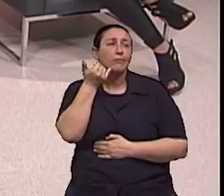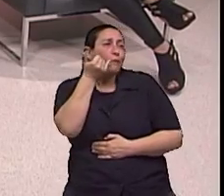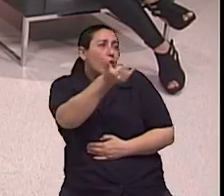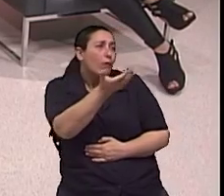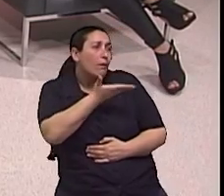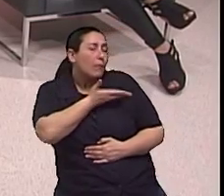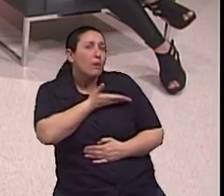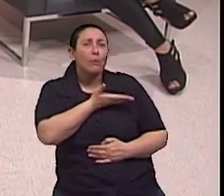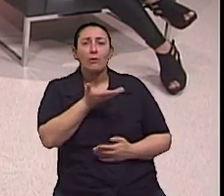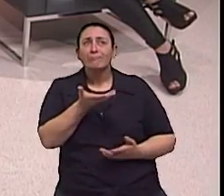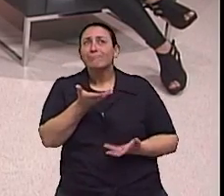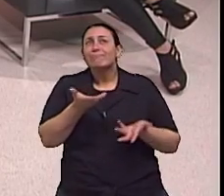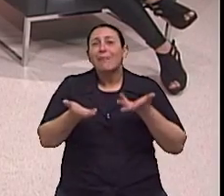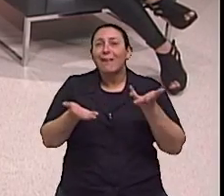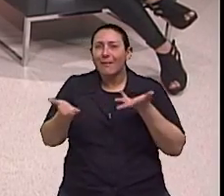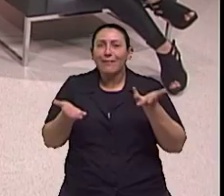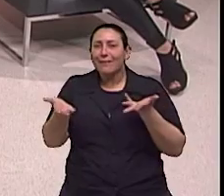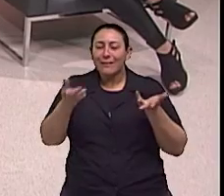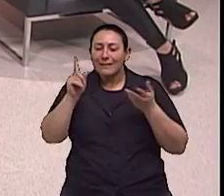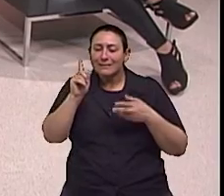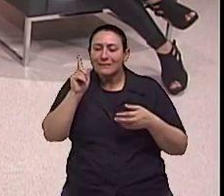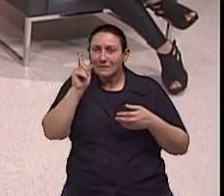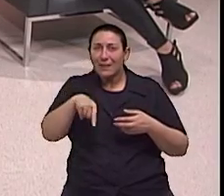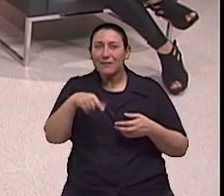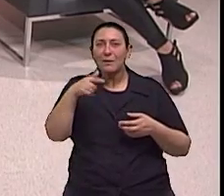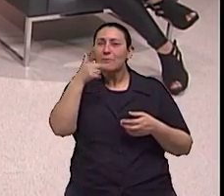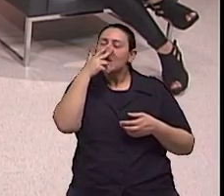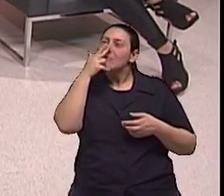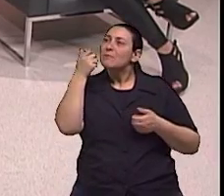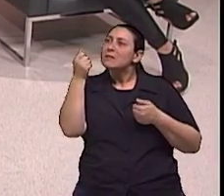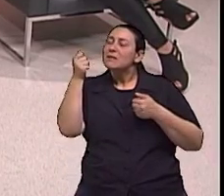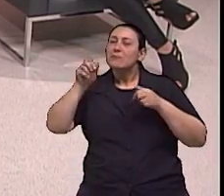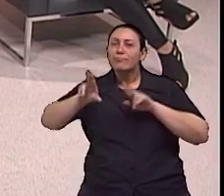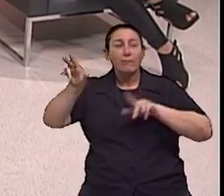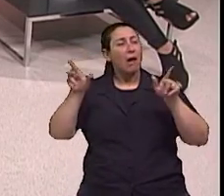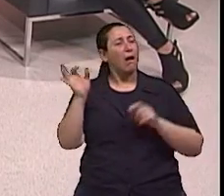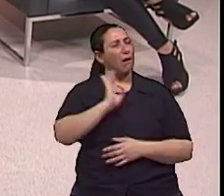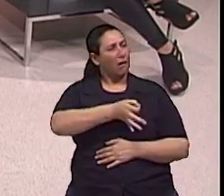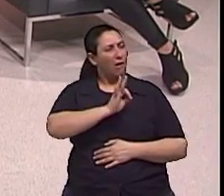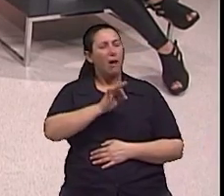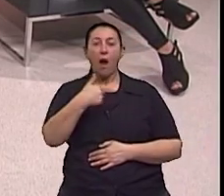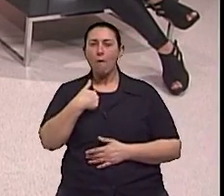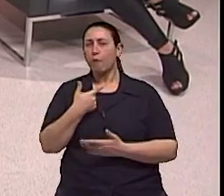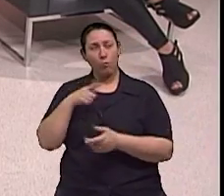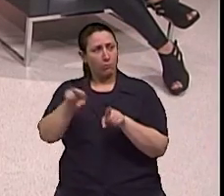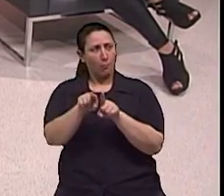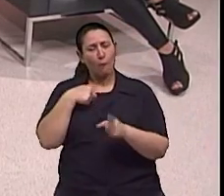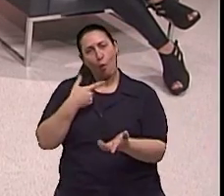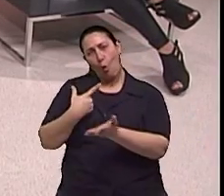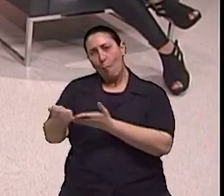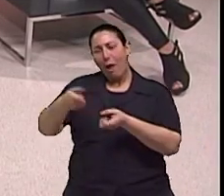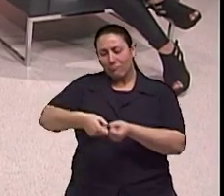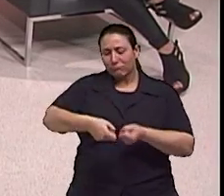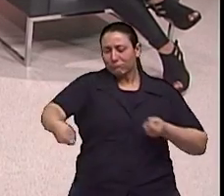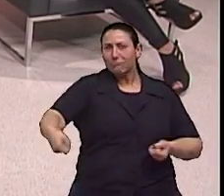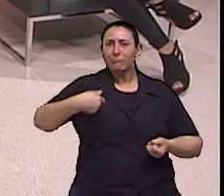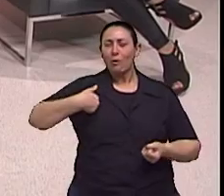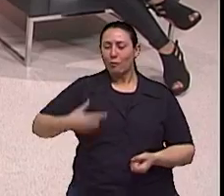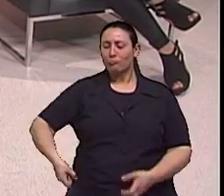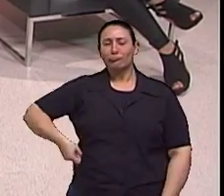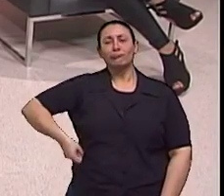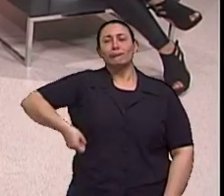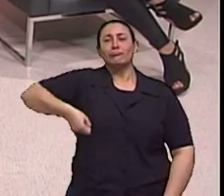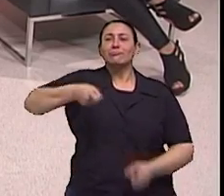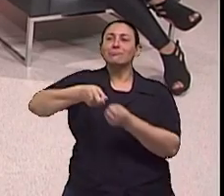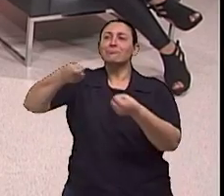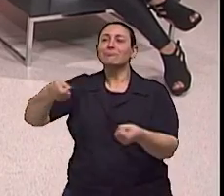diferente. Ele carregava a cadeirinha dele. Exato. Olha, me marcou, eu vou procurar uma cadeirinha rosa para eu carregar quando